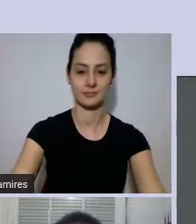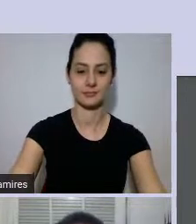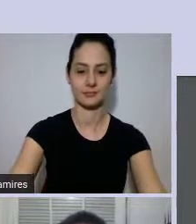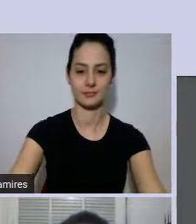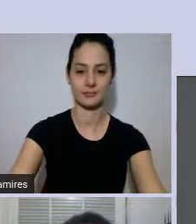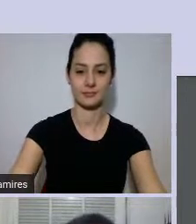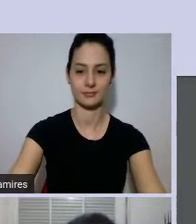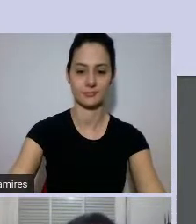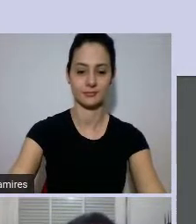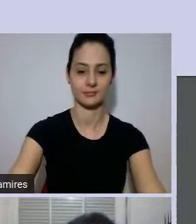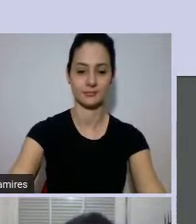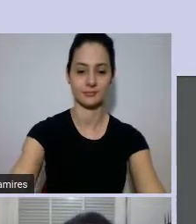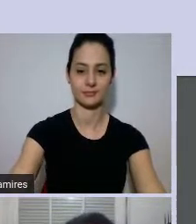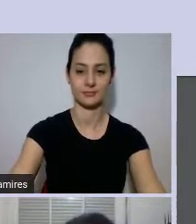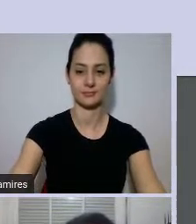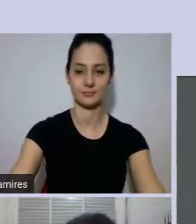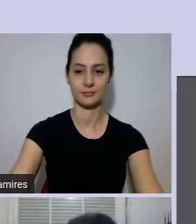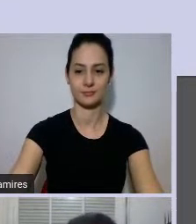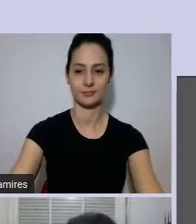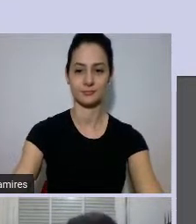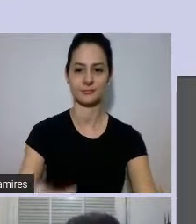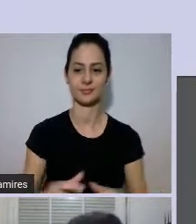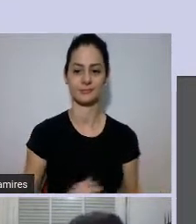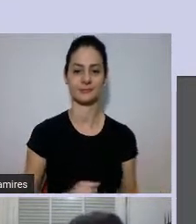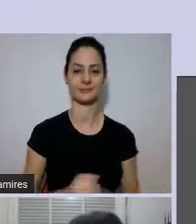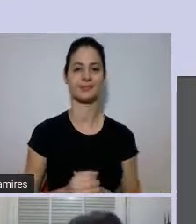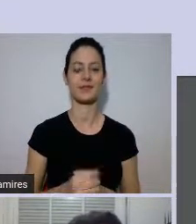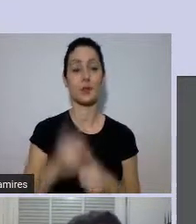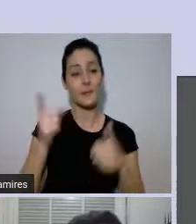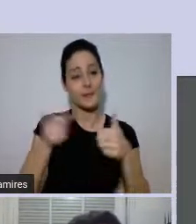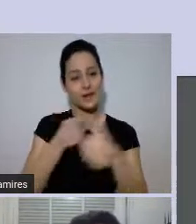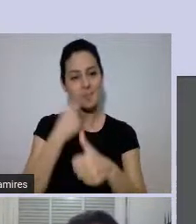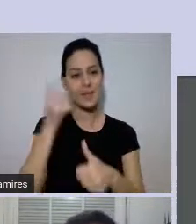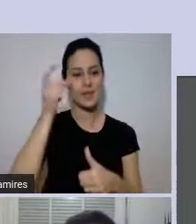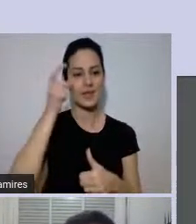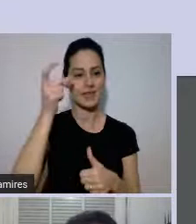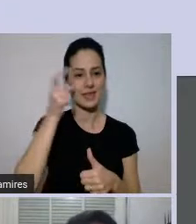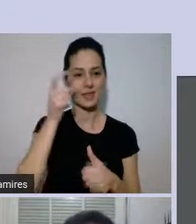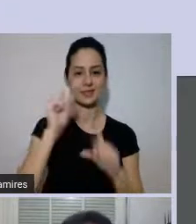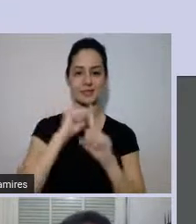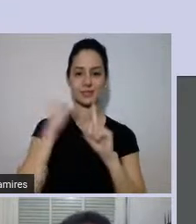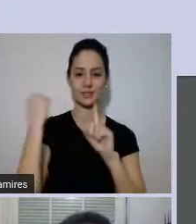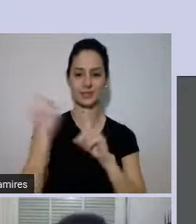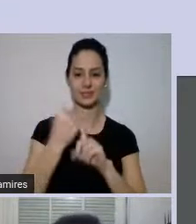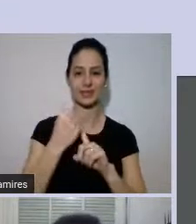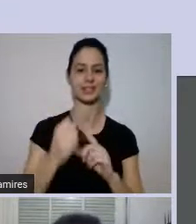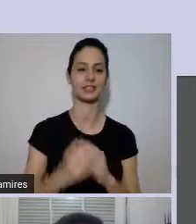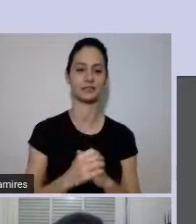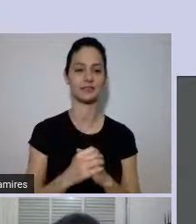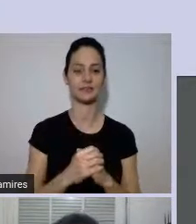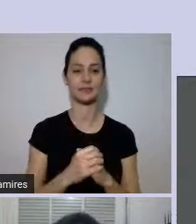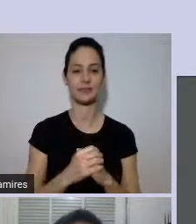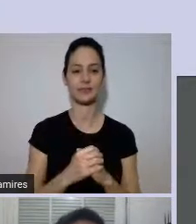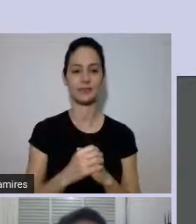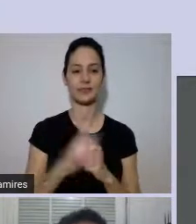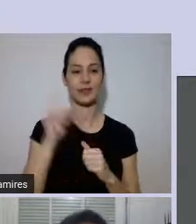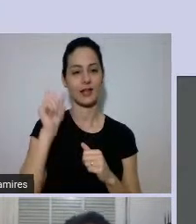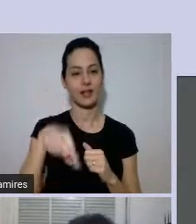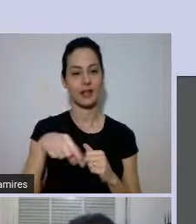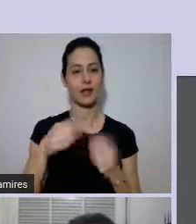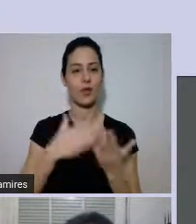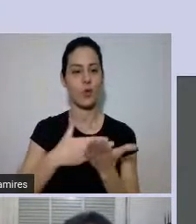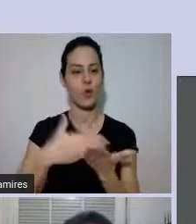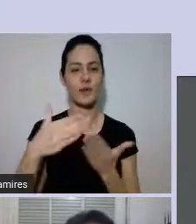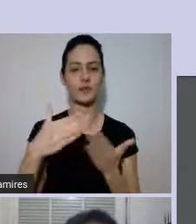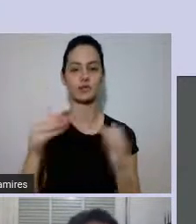Então, como eu estava falando, então, meu interesse, o primeiro interesse nessa sociedade é que ela é uma sociedade que ela opera